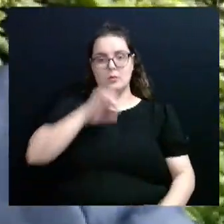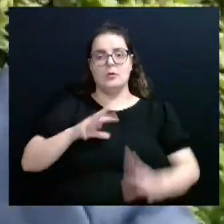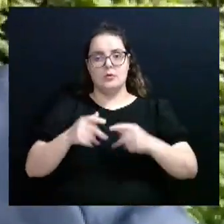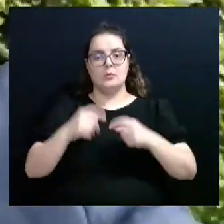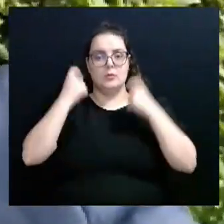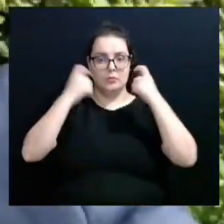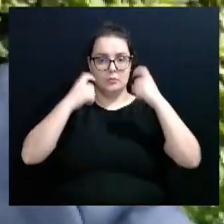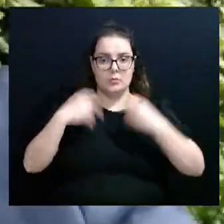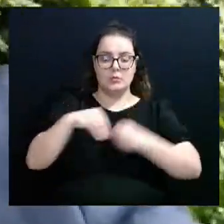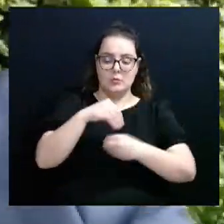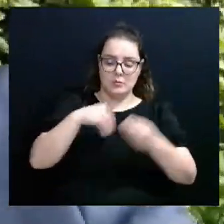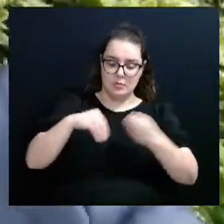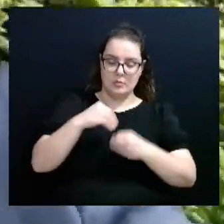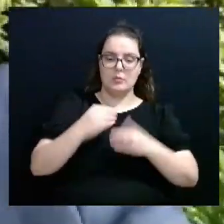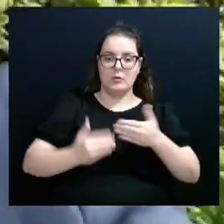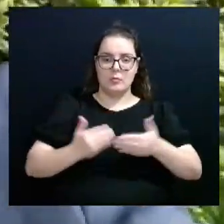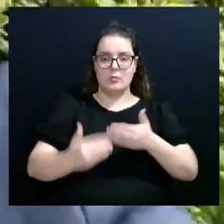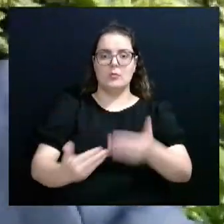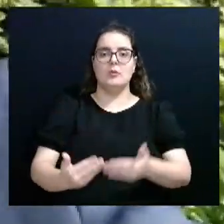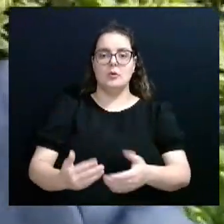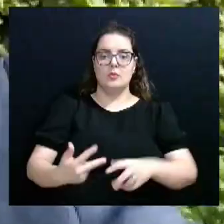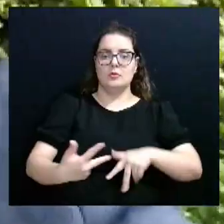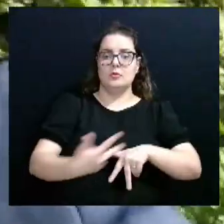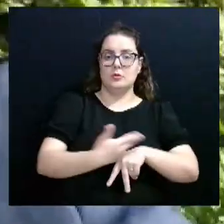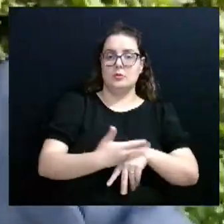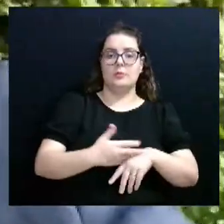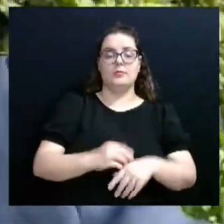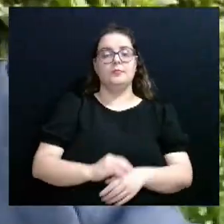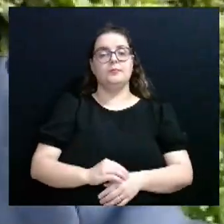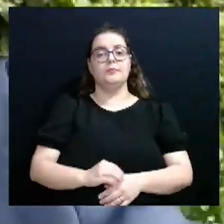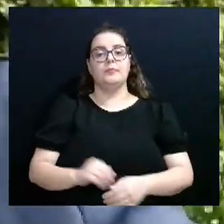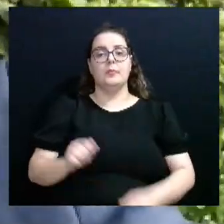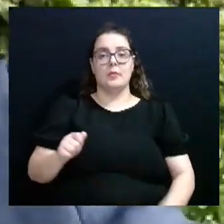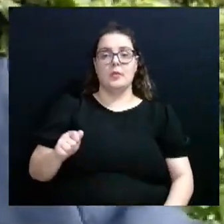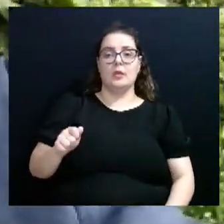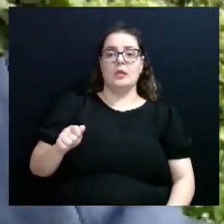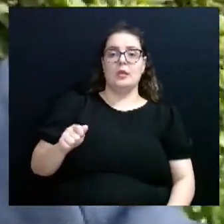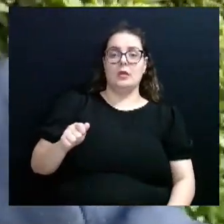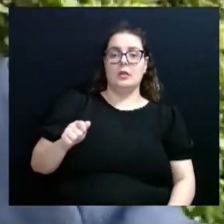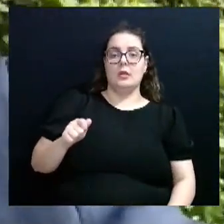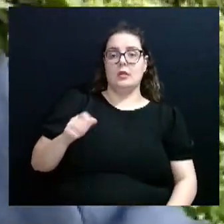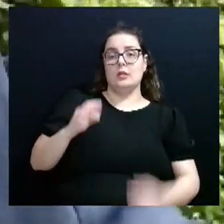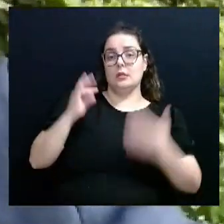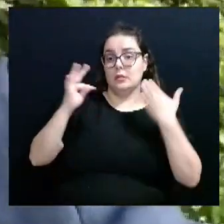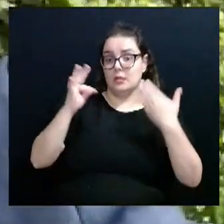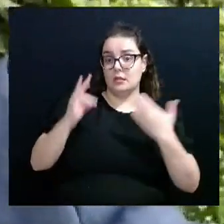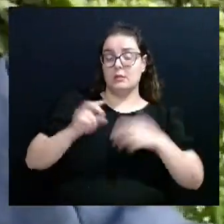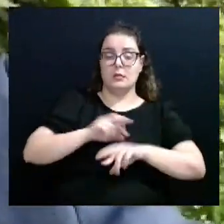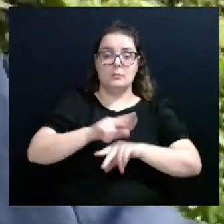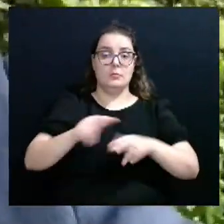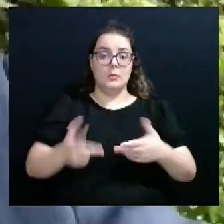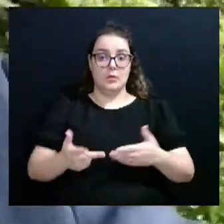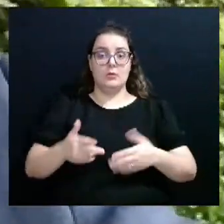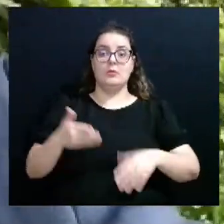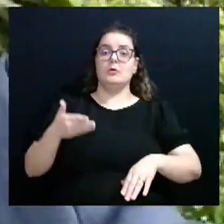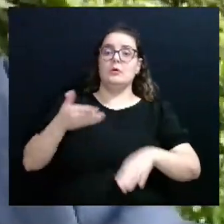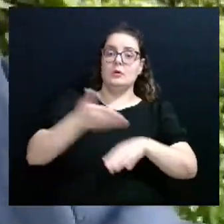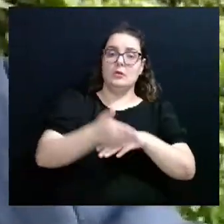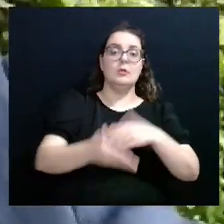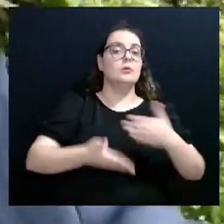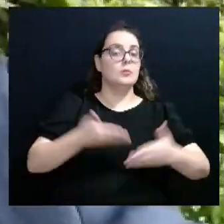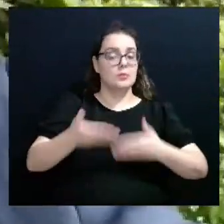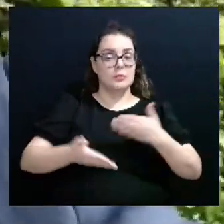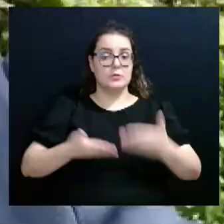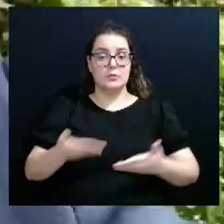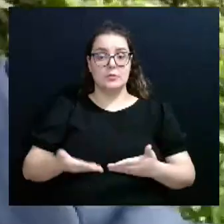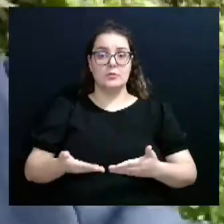com o processo cirúrgico, seja pela radioterapia, que vai demandar múltiplas idas ao serviço de radioterapia